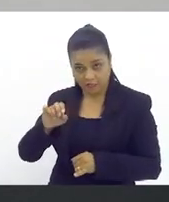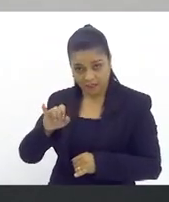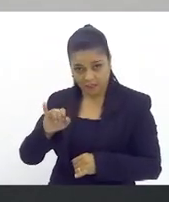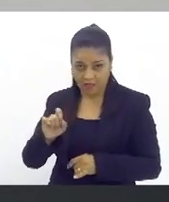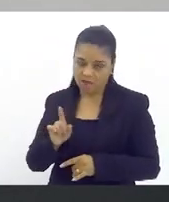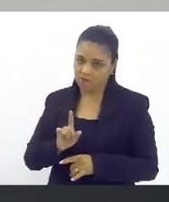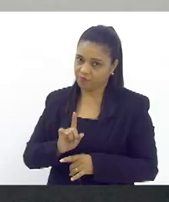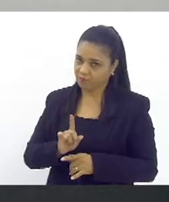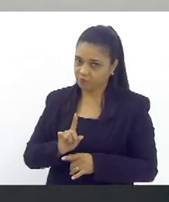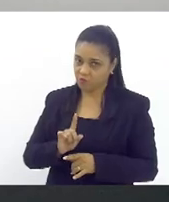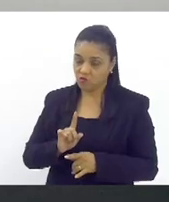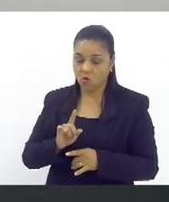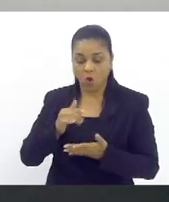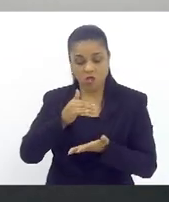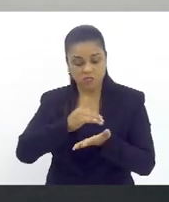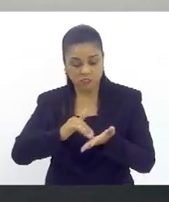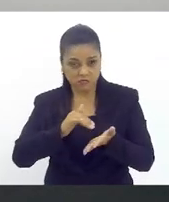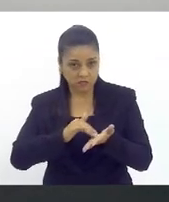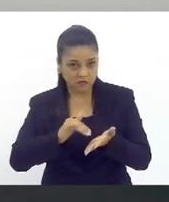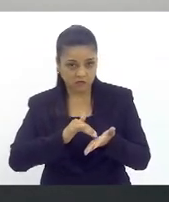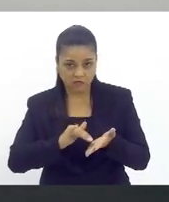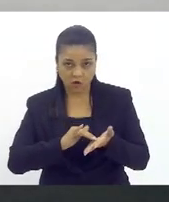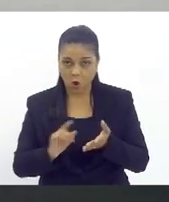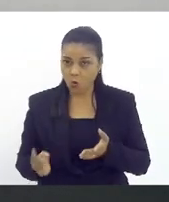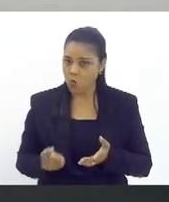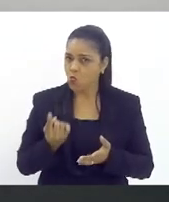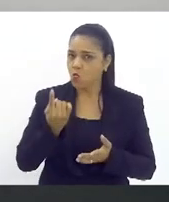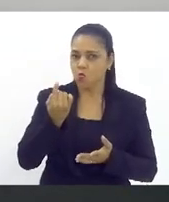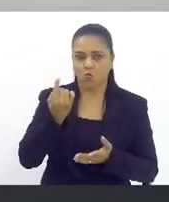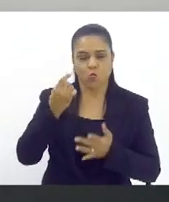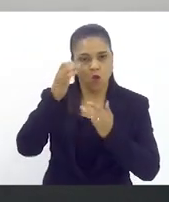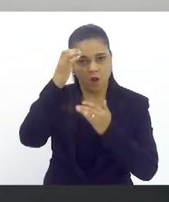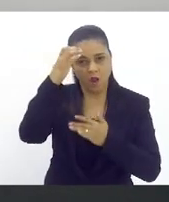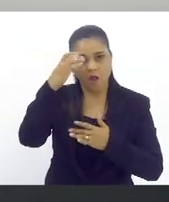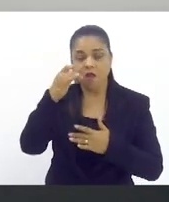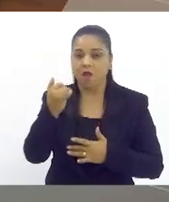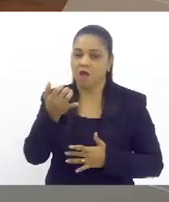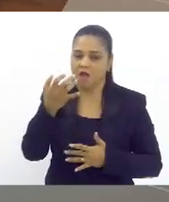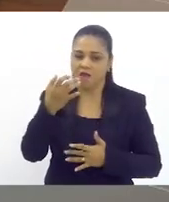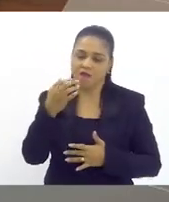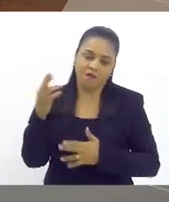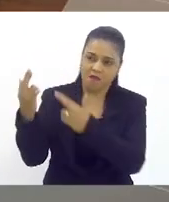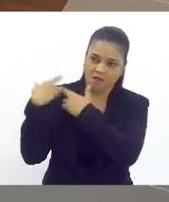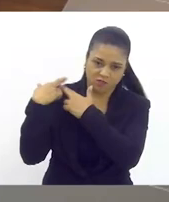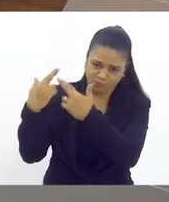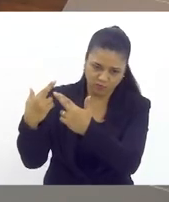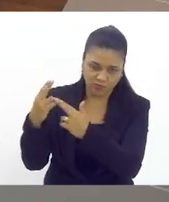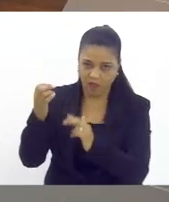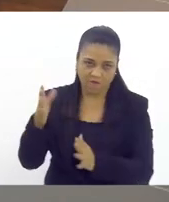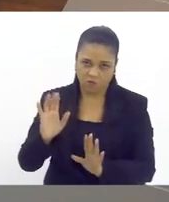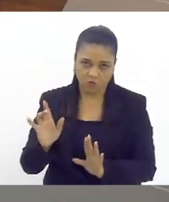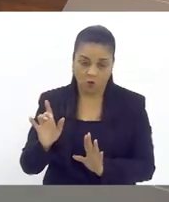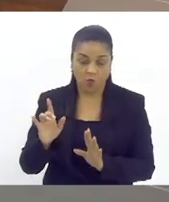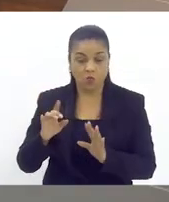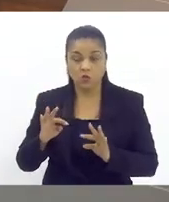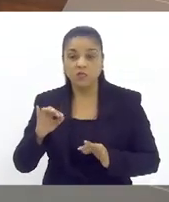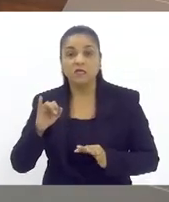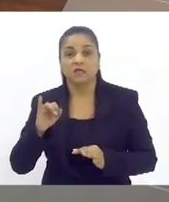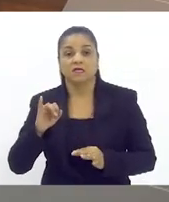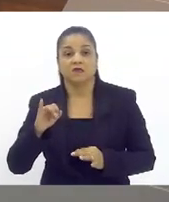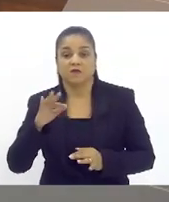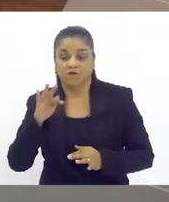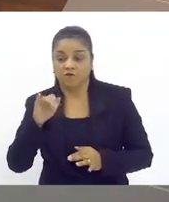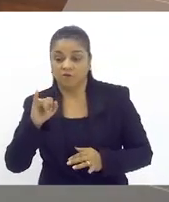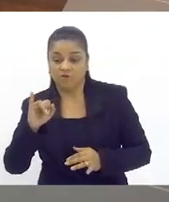secretaria como únicos responsáveis por isso Assembleia Responsável a fingir é responsável aos